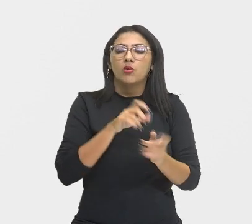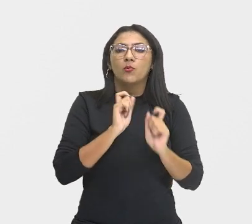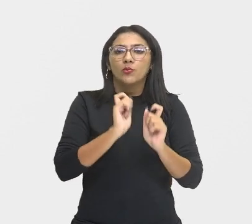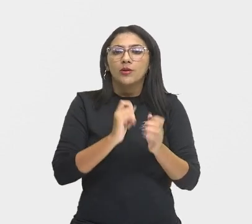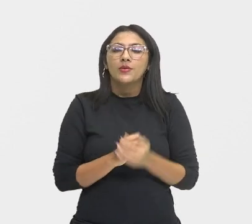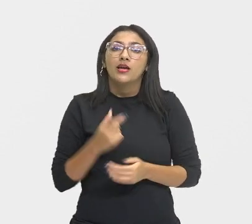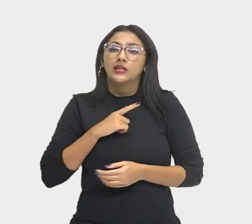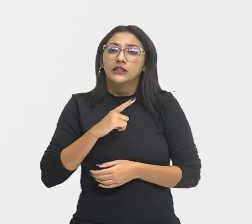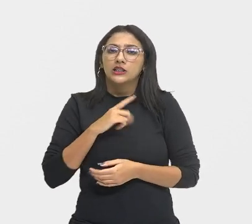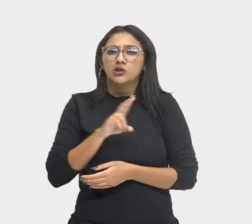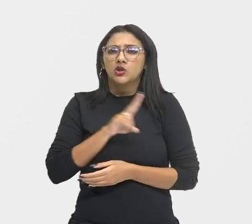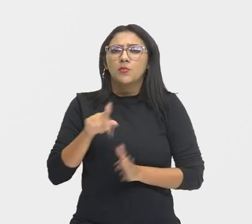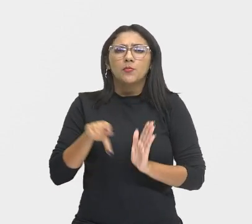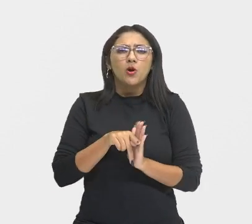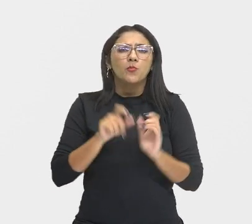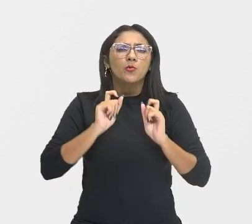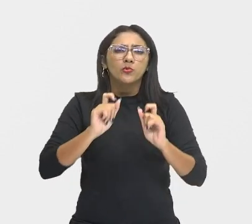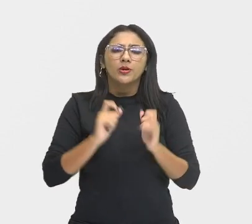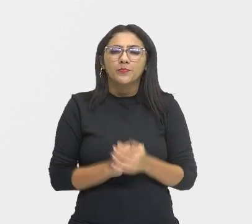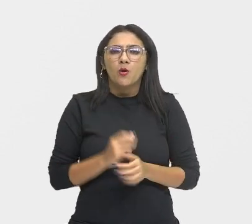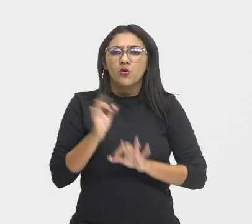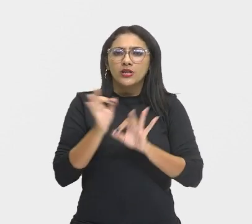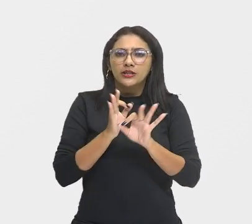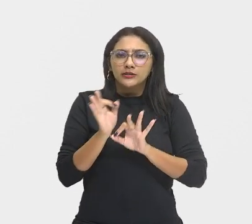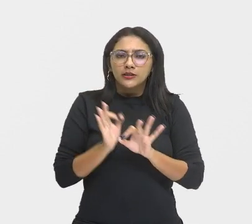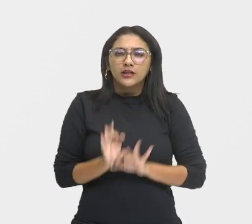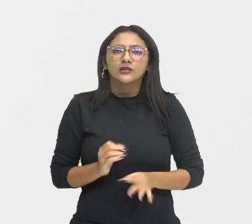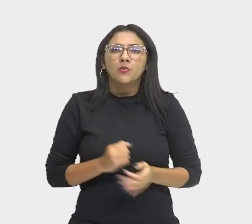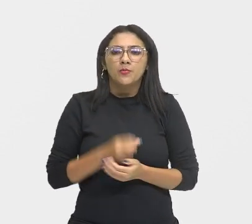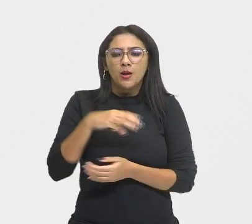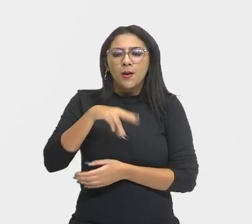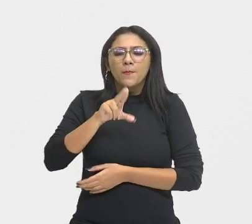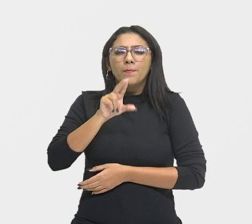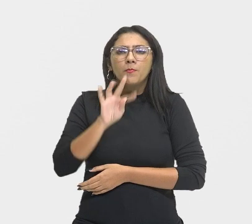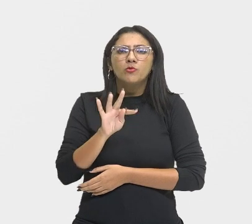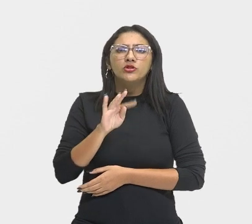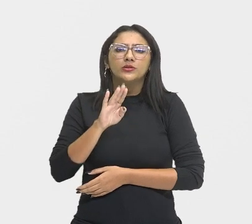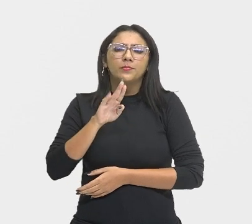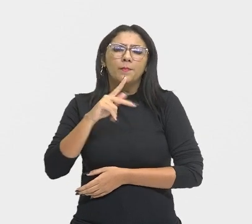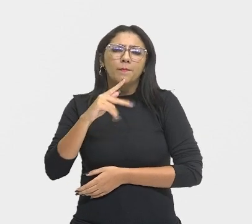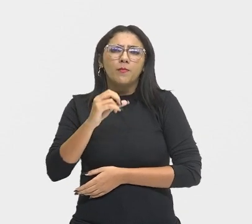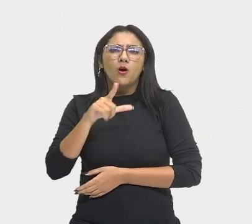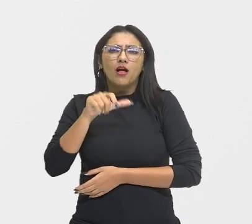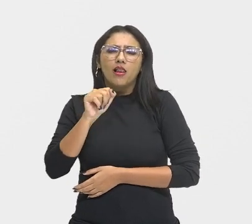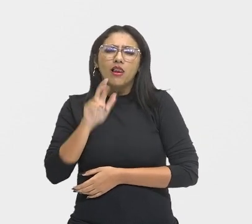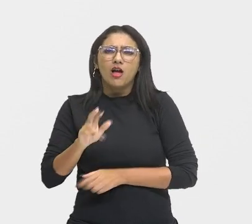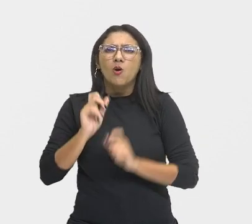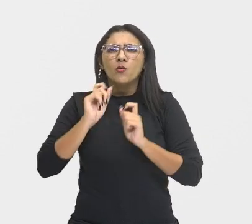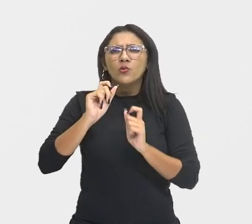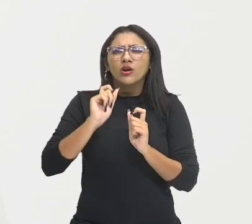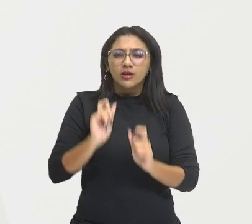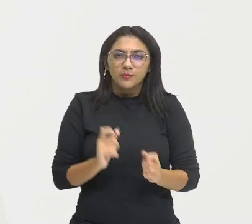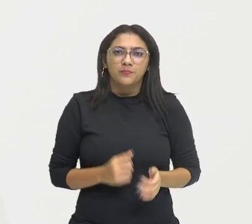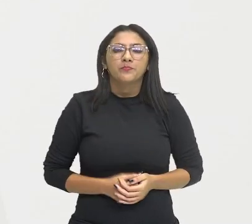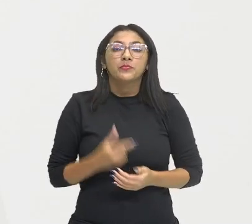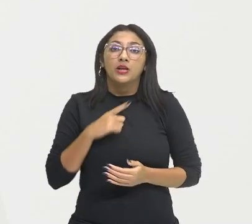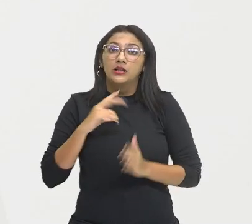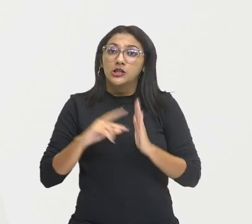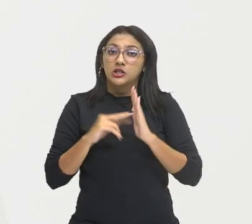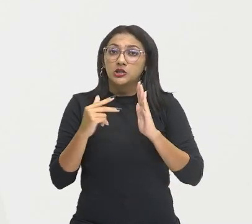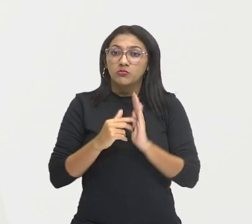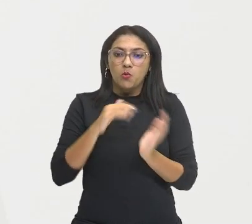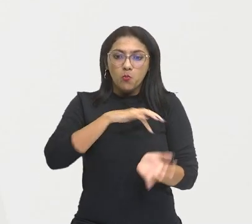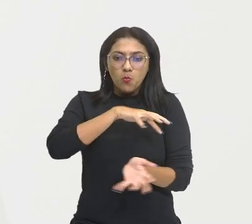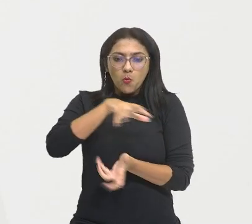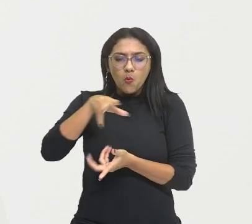que nós denominávamos de ordem geopolítica multipolar. O que significa dizer, professor? Significa dizer que nós tínhamos no